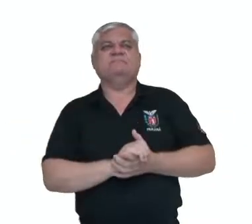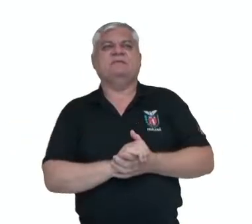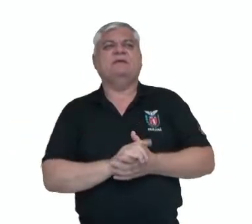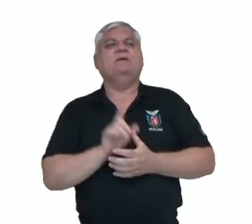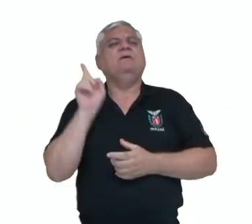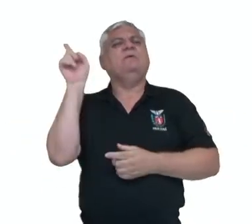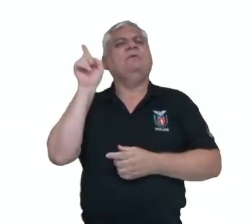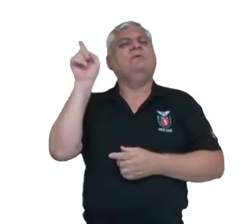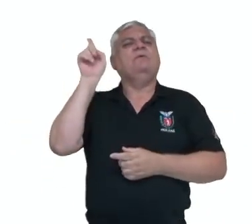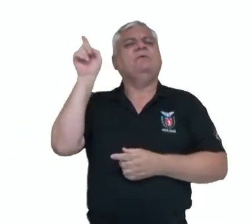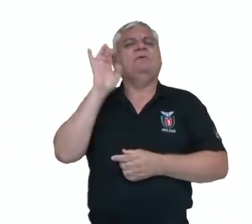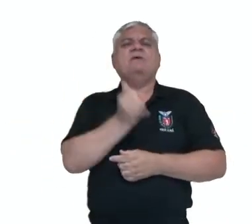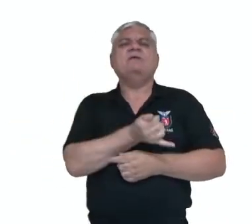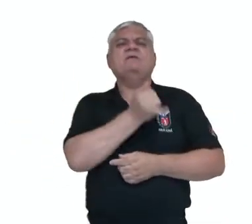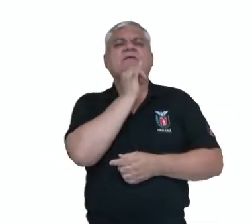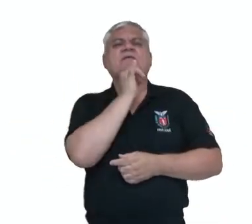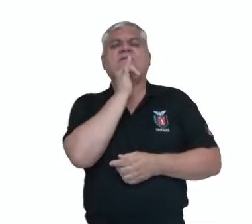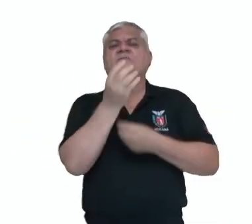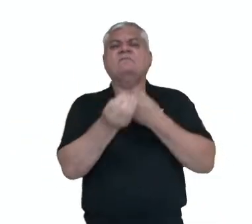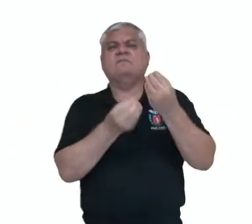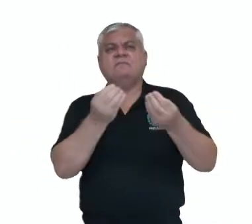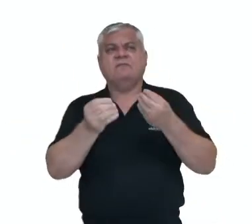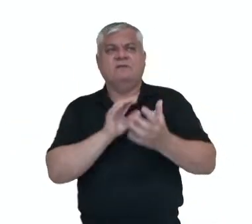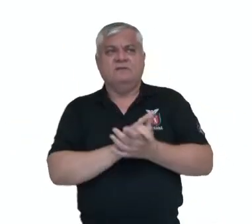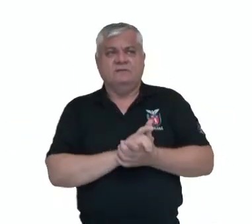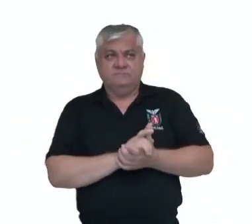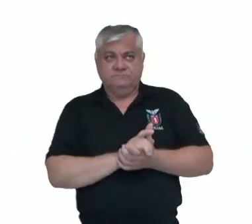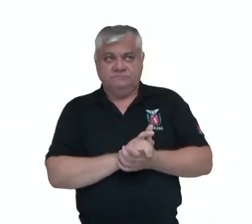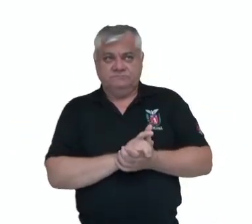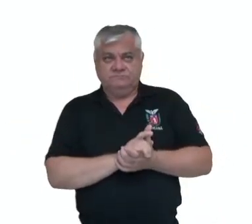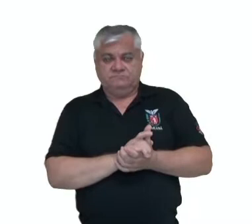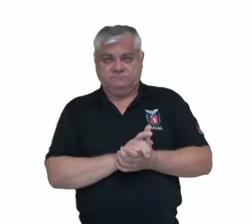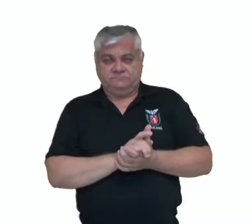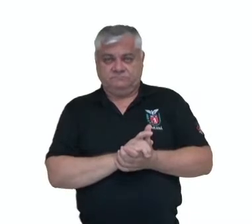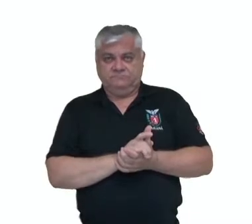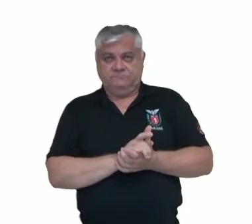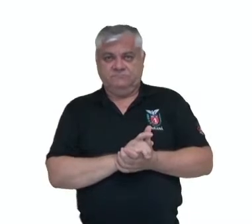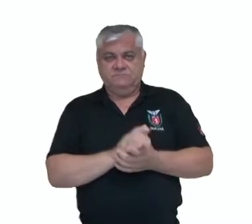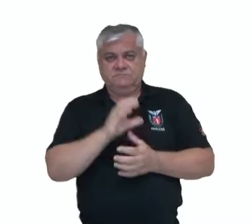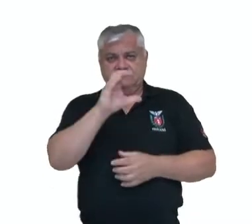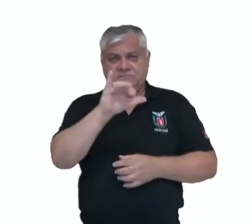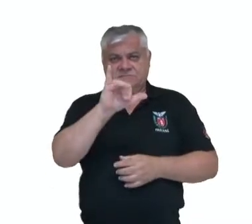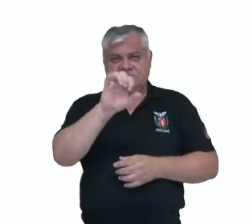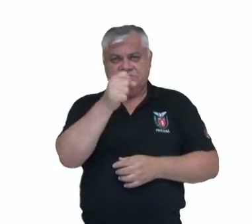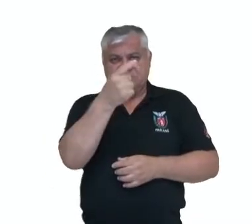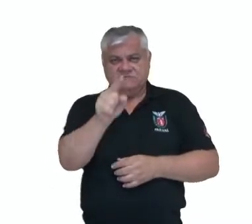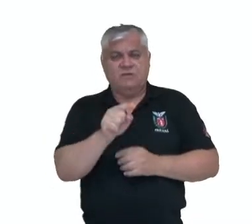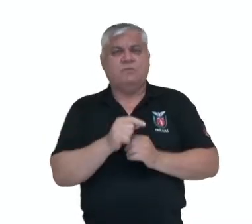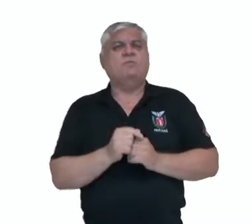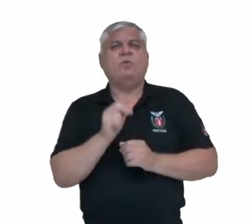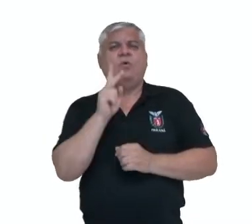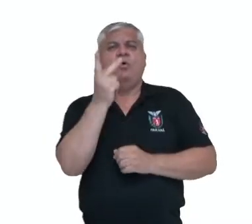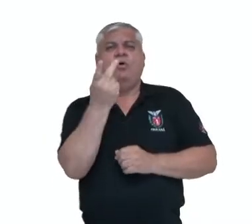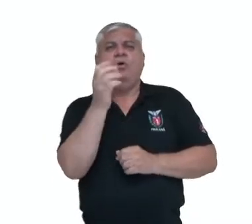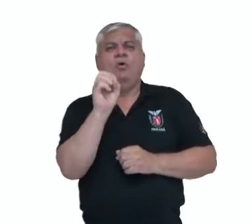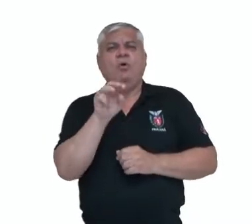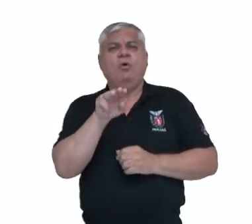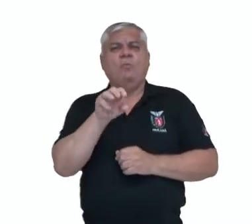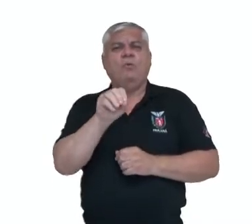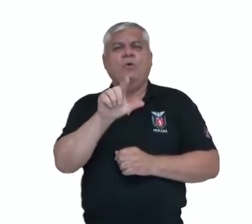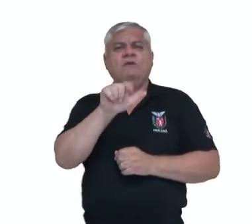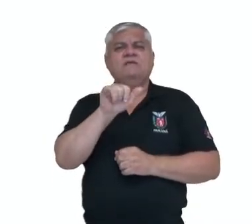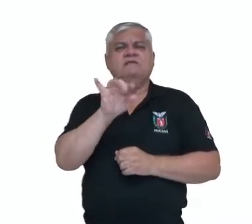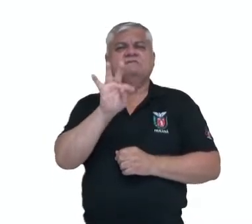temos um exemplo de uma cisão homolítica. A cisão homolítica ocorre o